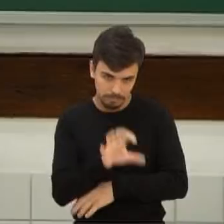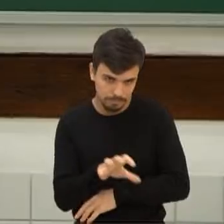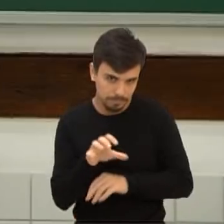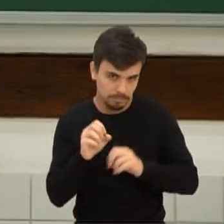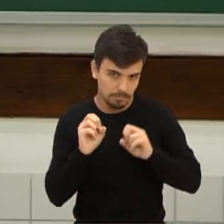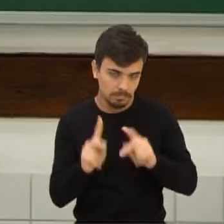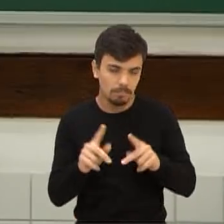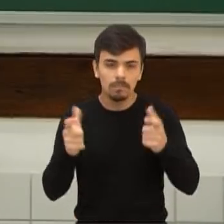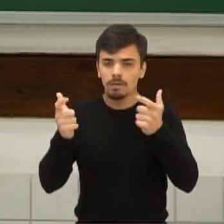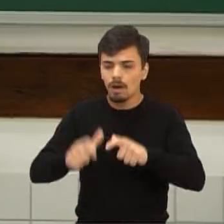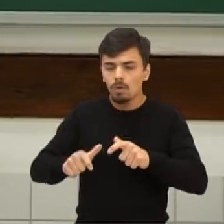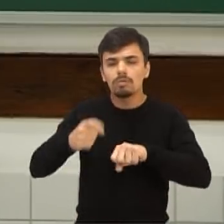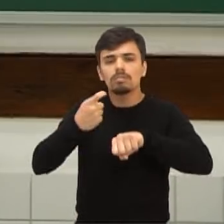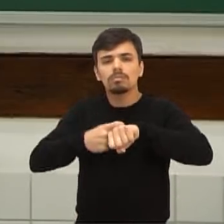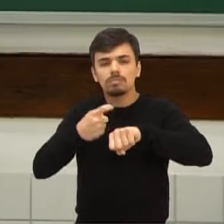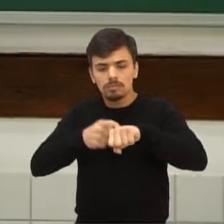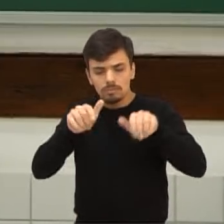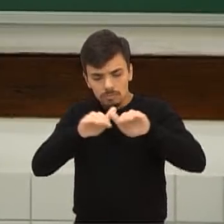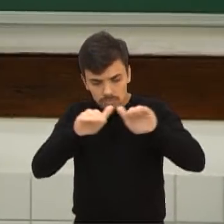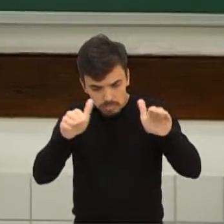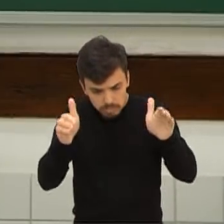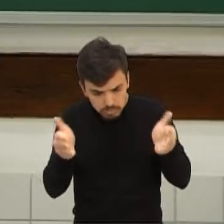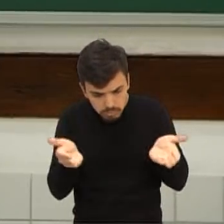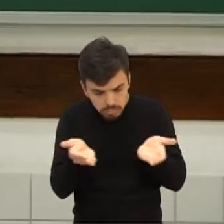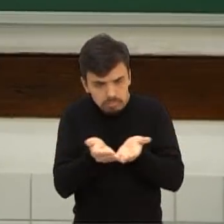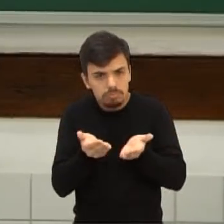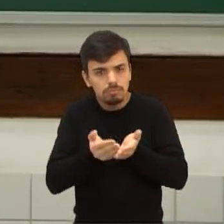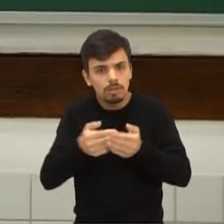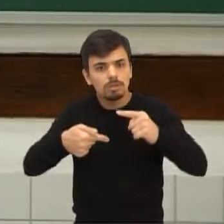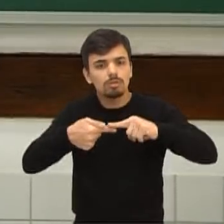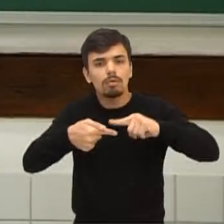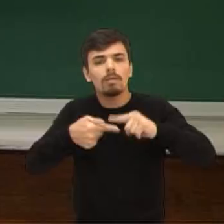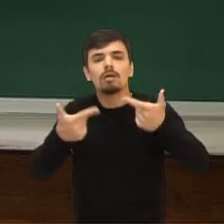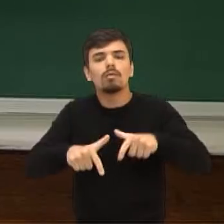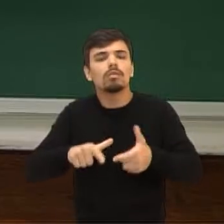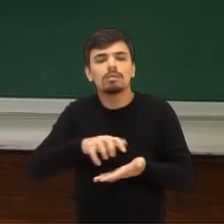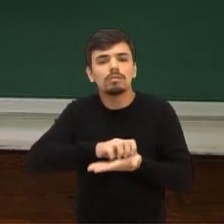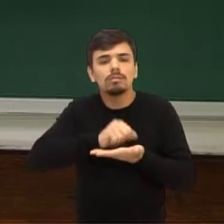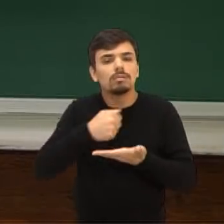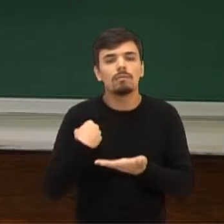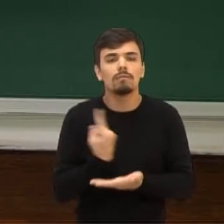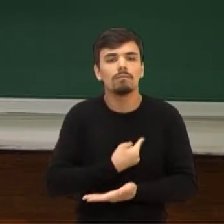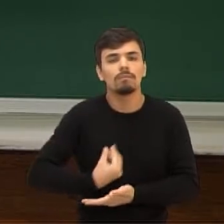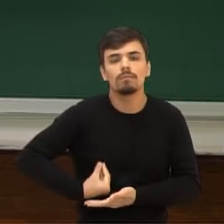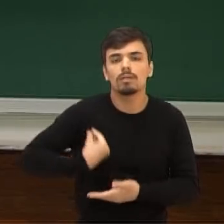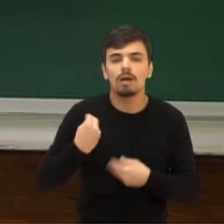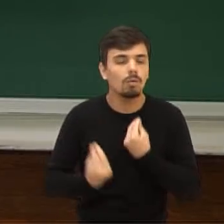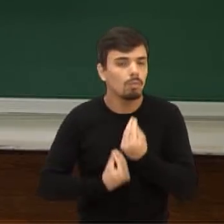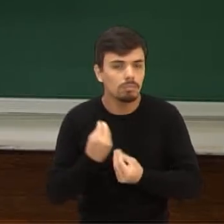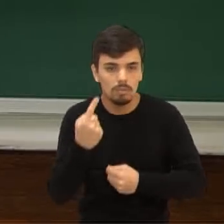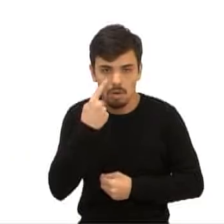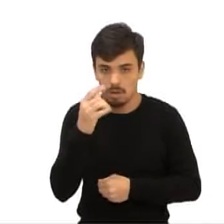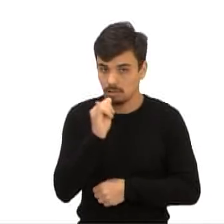que os sólidos geométricos será que estão na nossa vida? Então, vamos para o nosso exemplo aqui?